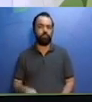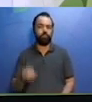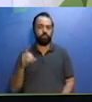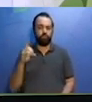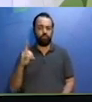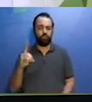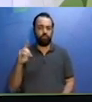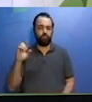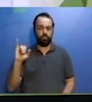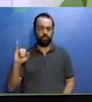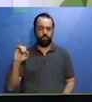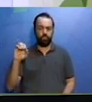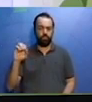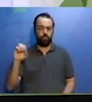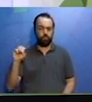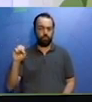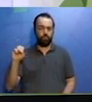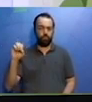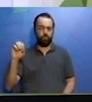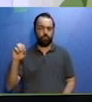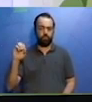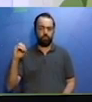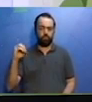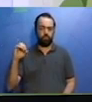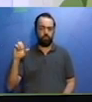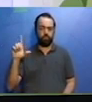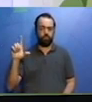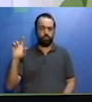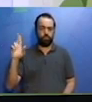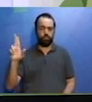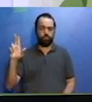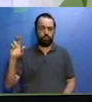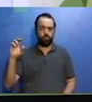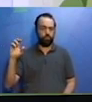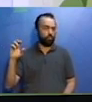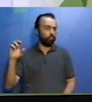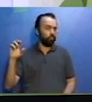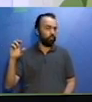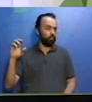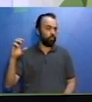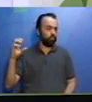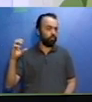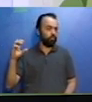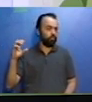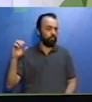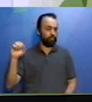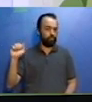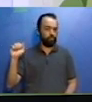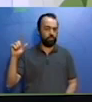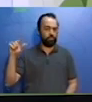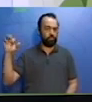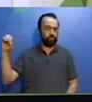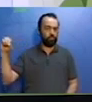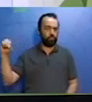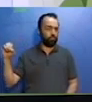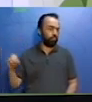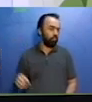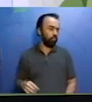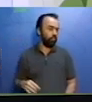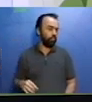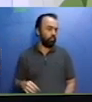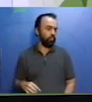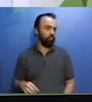Dissolução fracionada. É um processo onde duas substâncias se misturam e somente uma delas é solúvel em água.